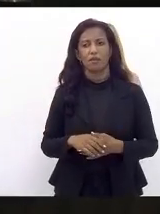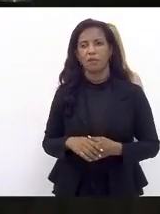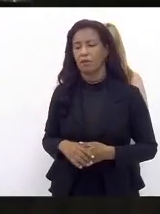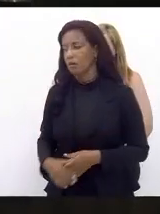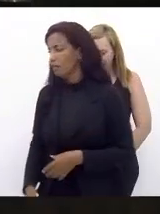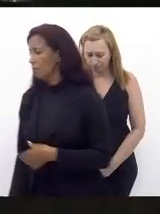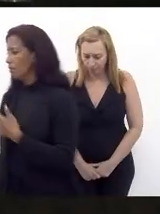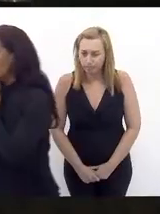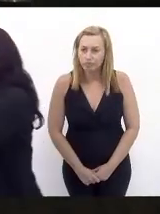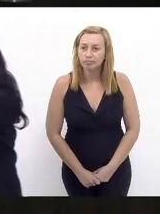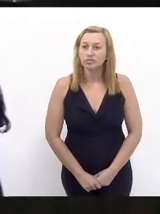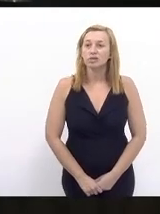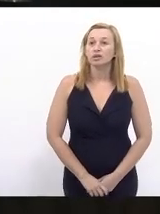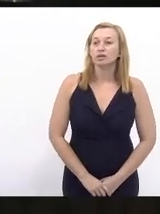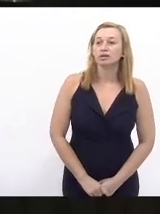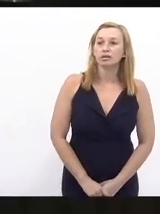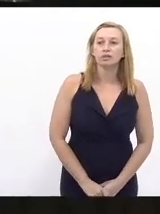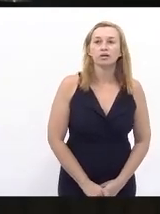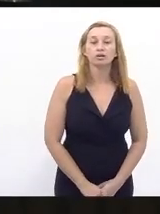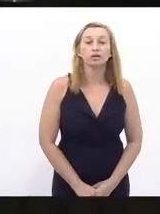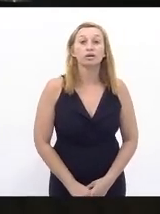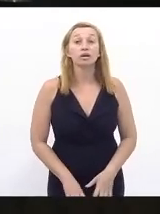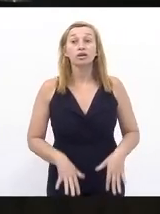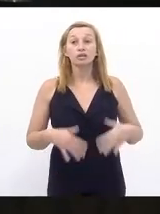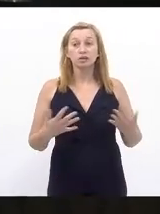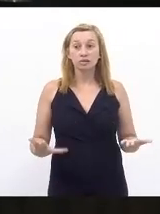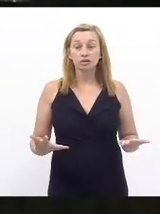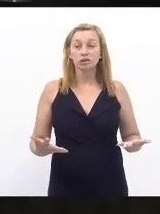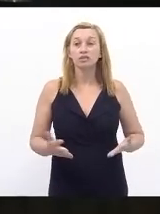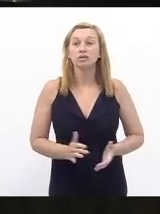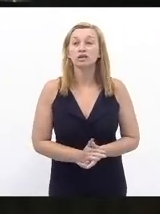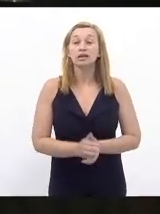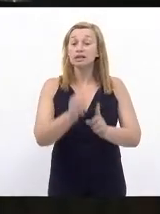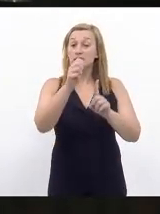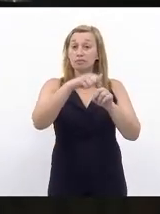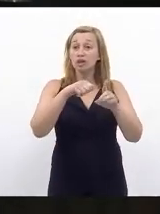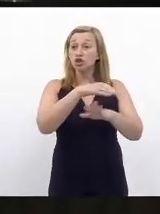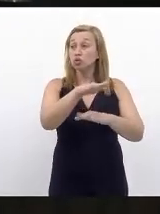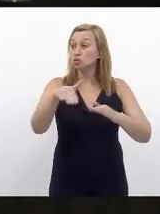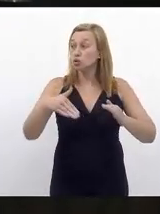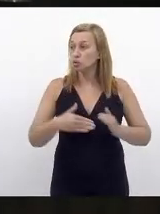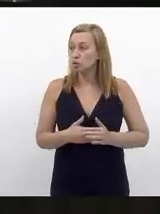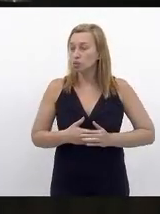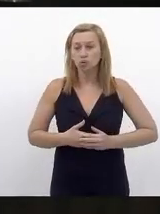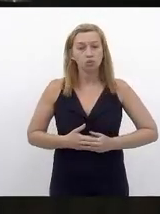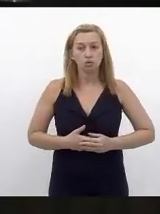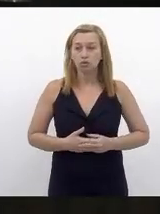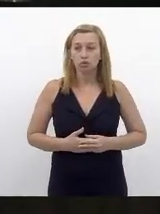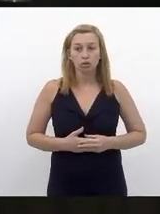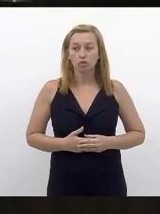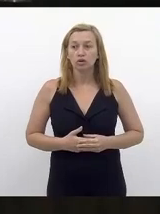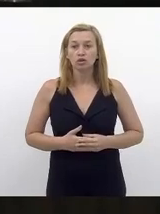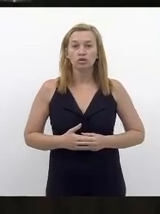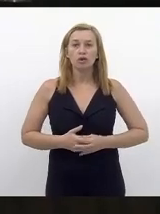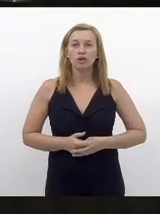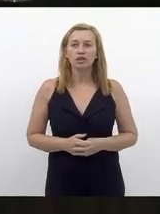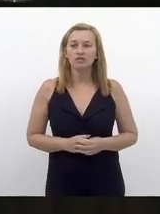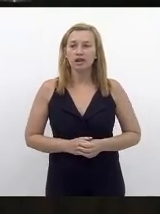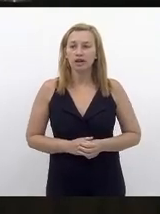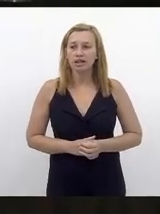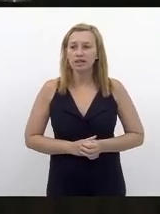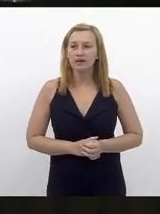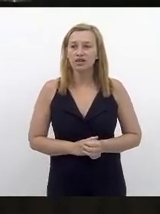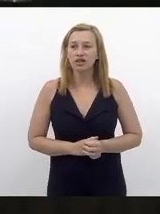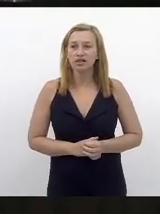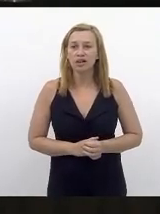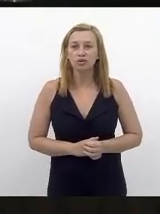estaremos salvando. Então, estaremos aí nesse mês inteiro, e por que não dizer, o ano inteiro a gente luta e